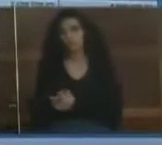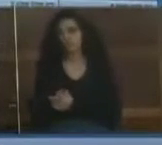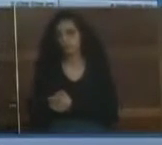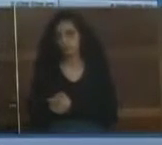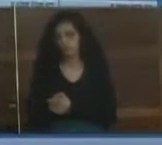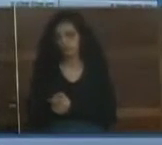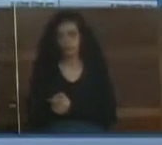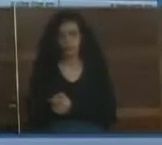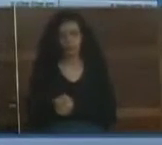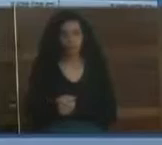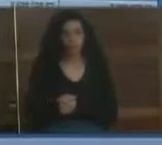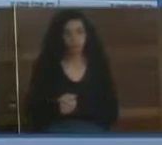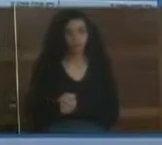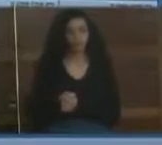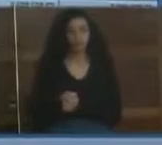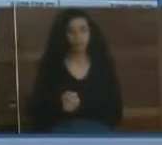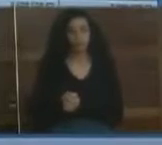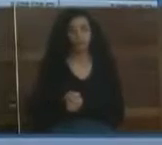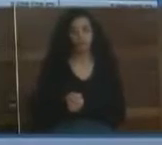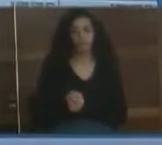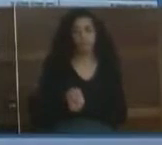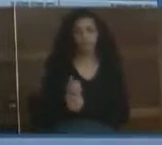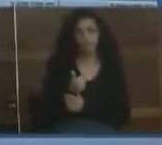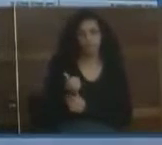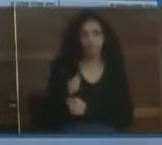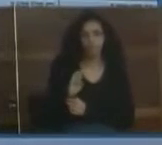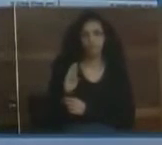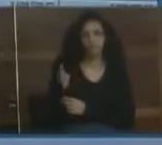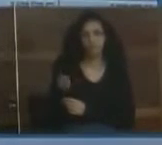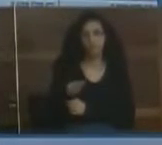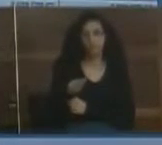despesa liquidada até o 3º quadrimestre de 11042019